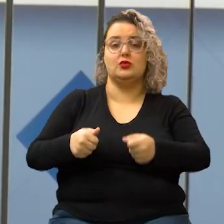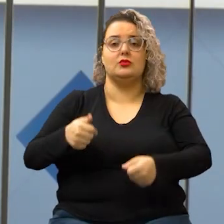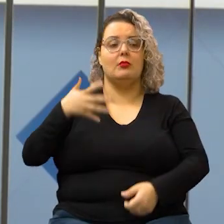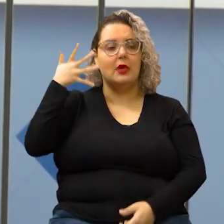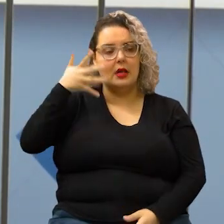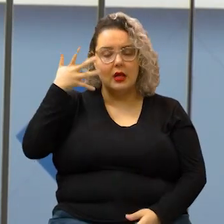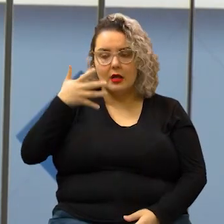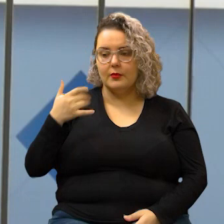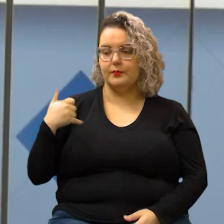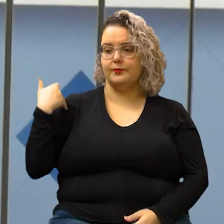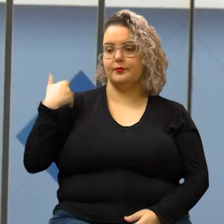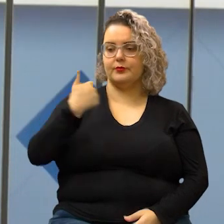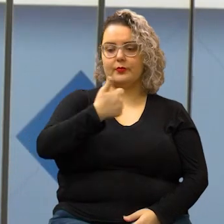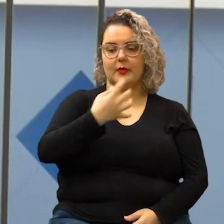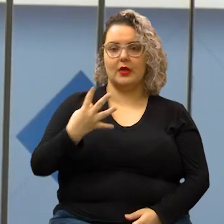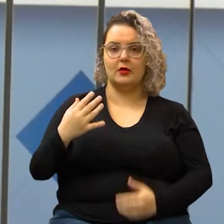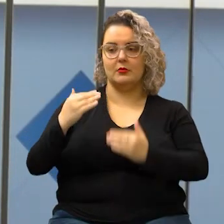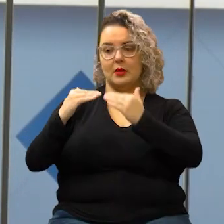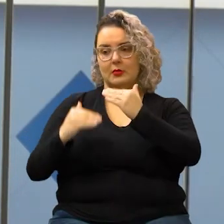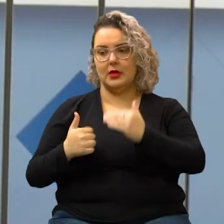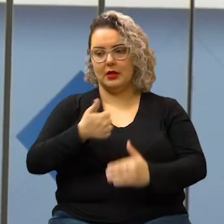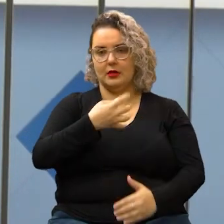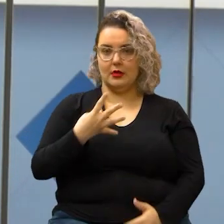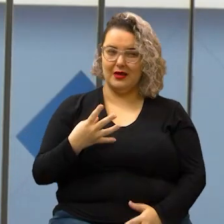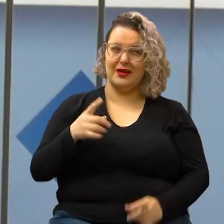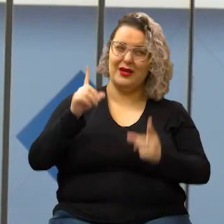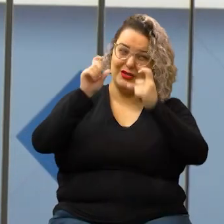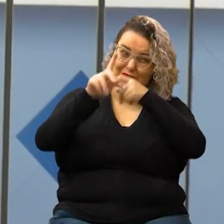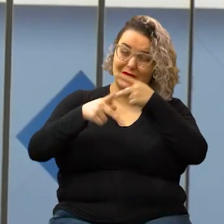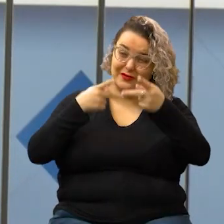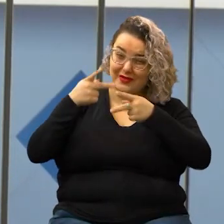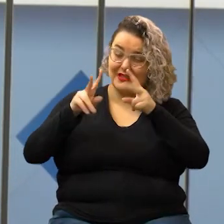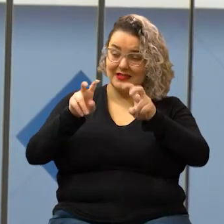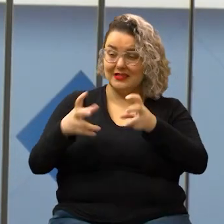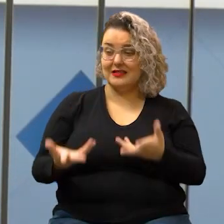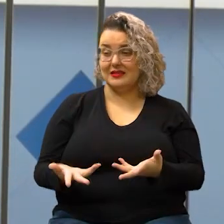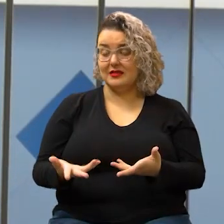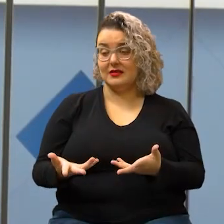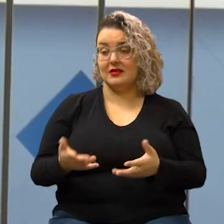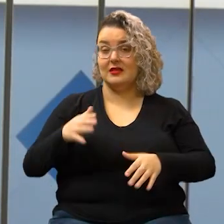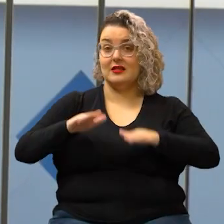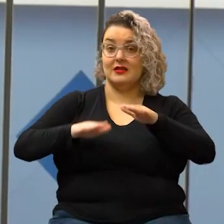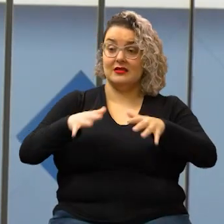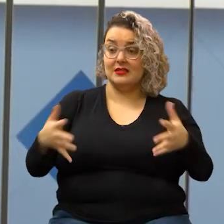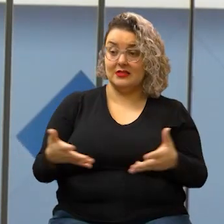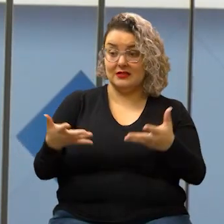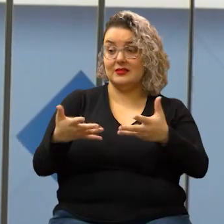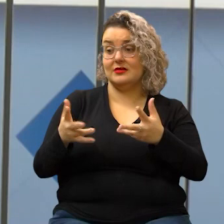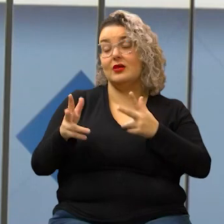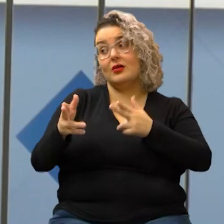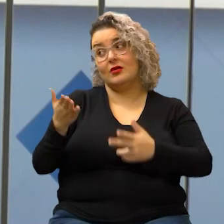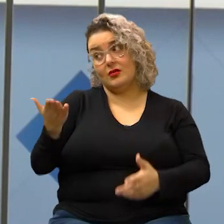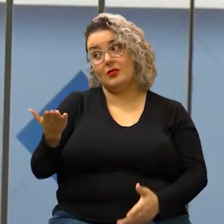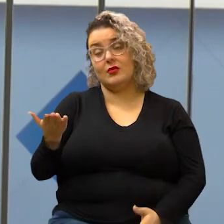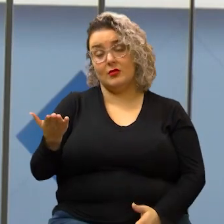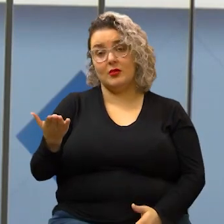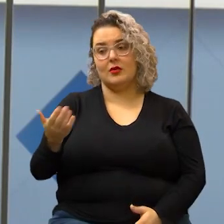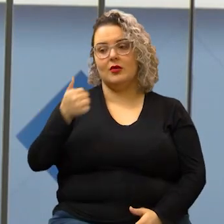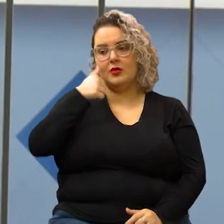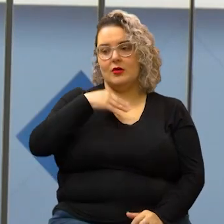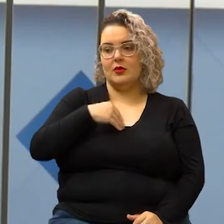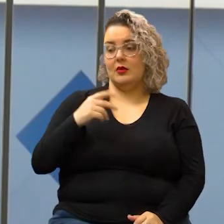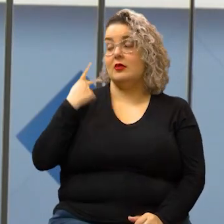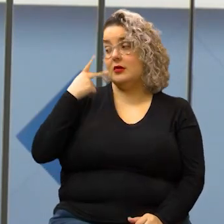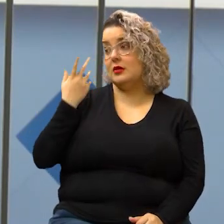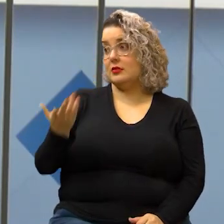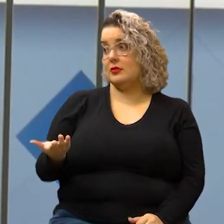partir dos 14 anos, para baixo dos 14, é muito difícil falar desse tema. Você acaba, às vezes, até estimulando, como foi com a filha do